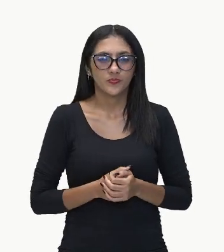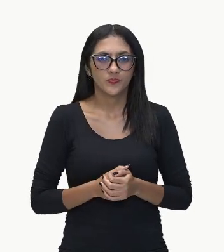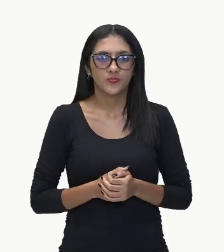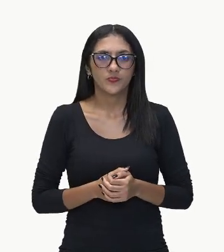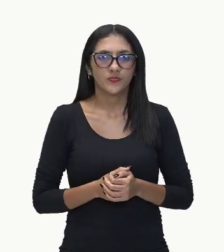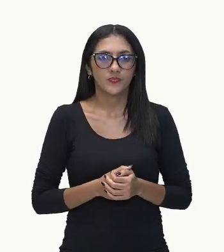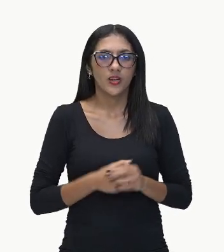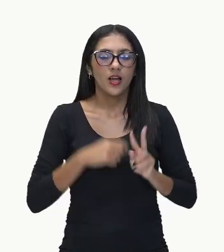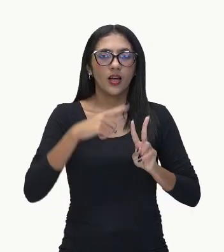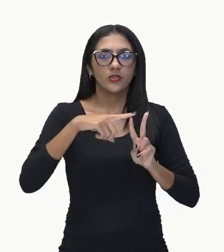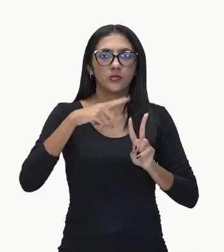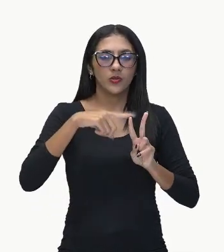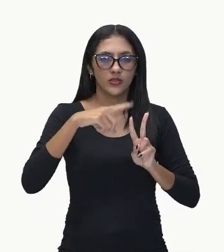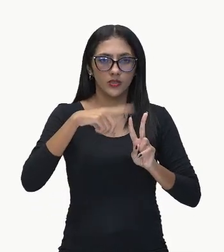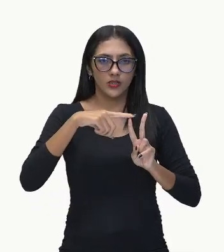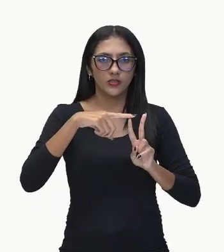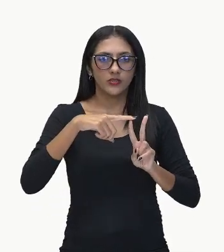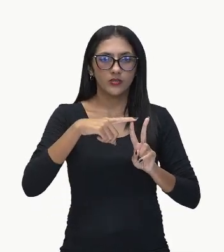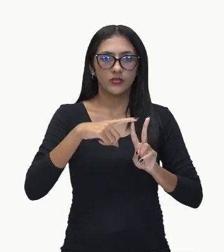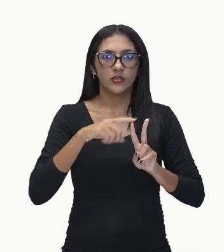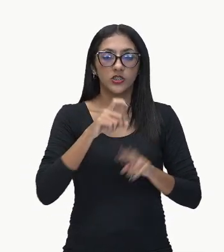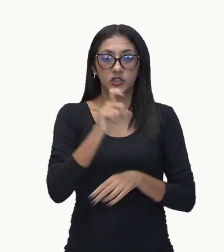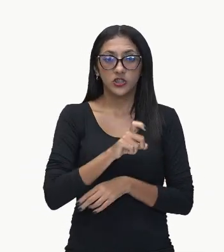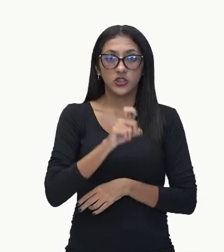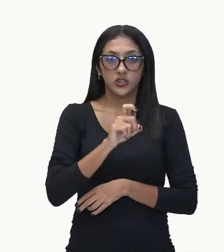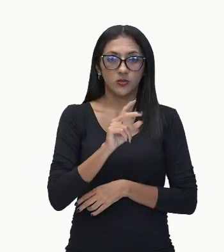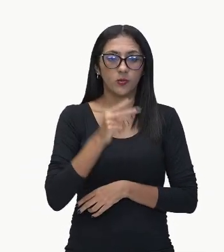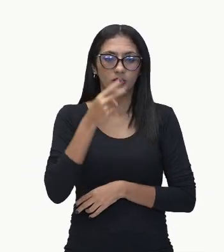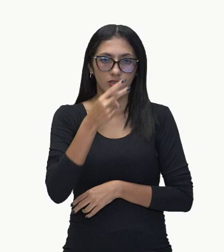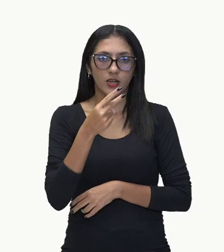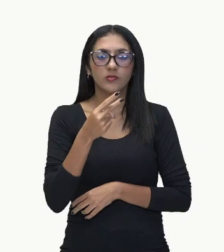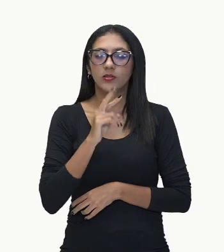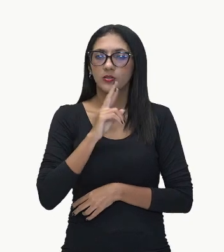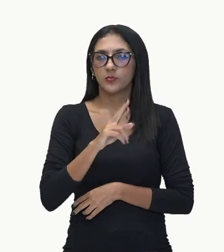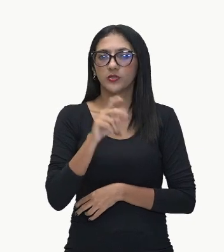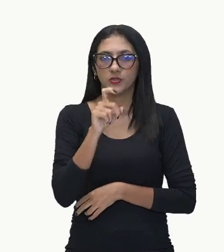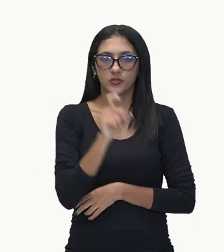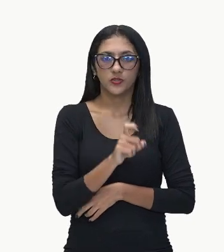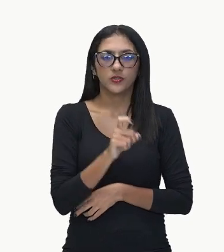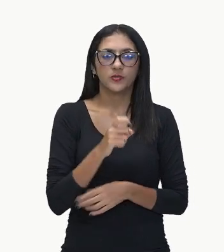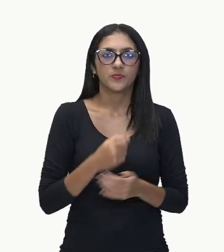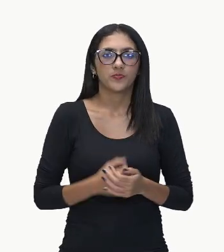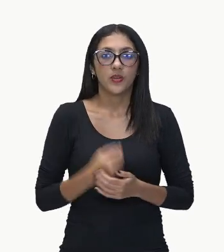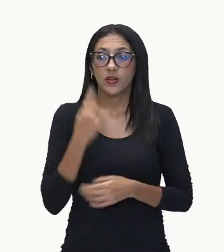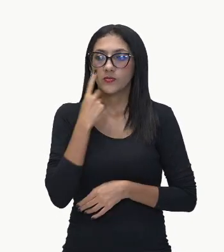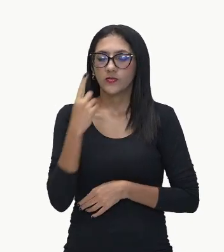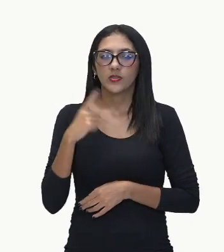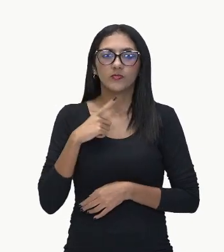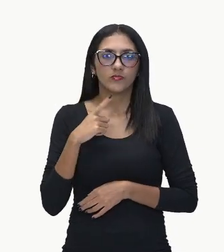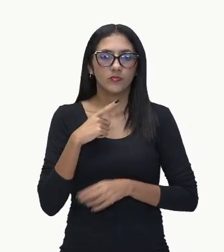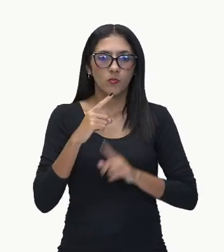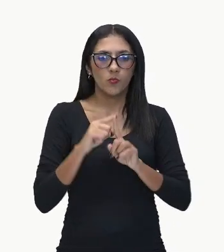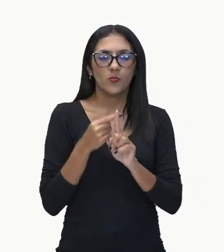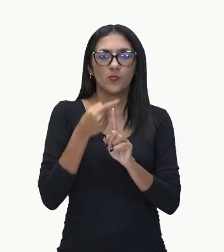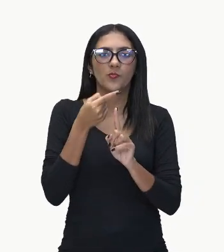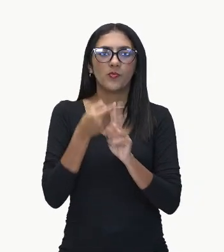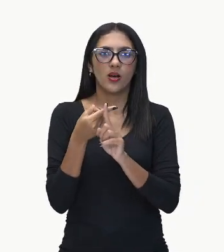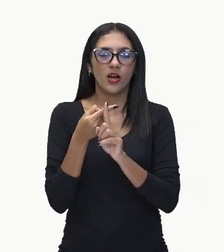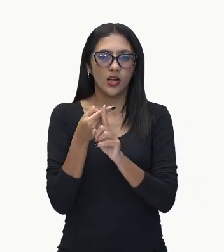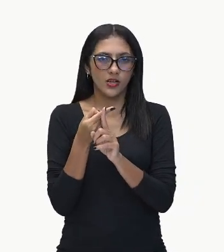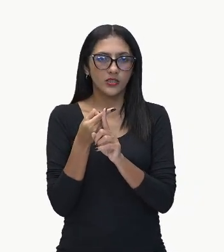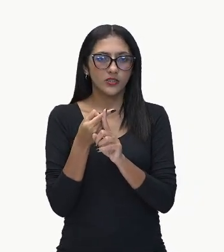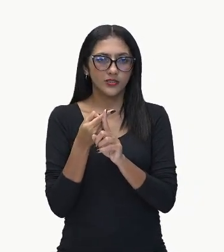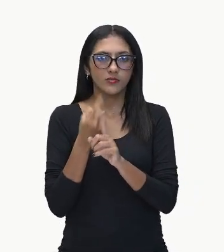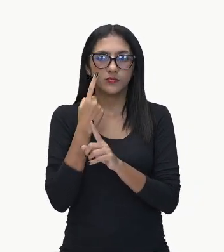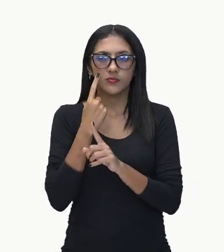qu pessoal é x aí pessoal esse sinal que acompanha o termo linear que é aquele termo que não contém variável